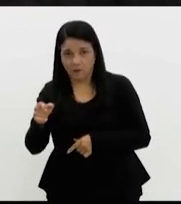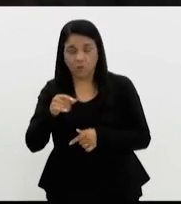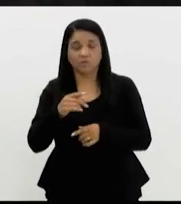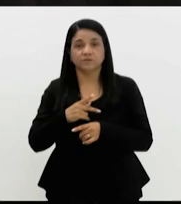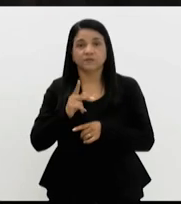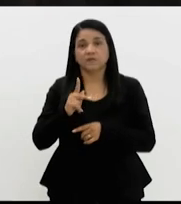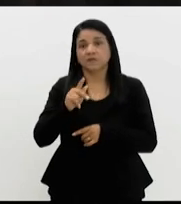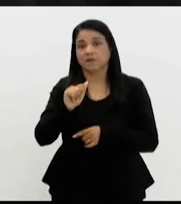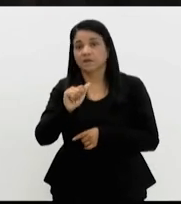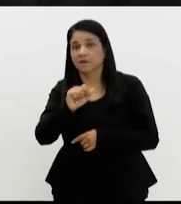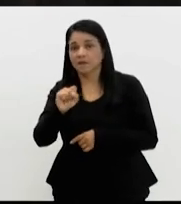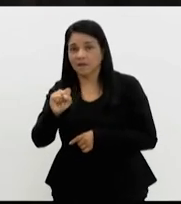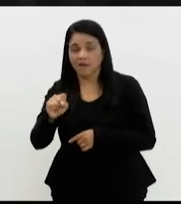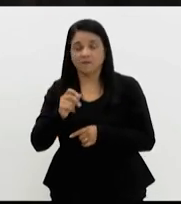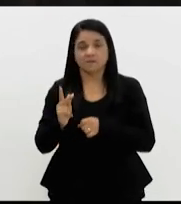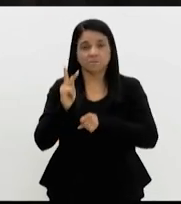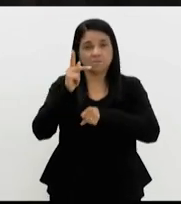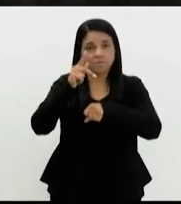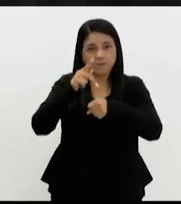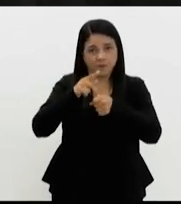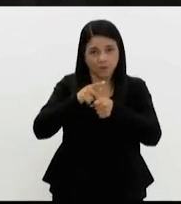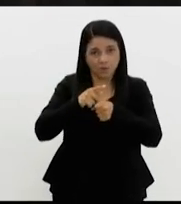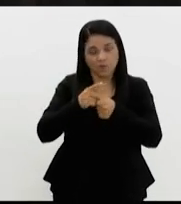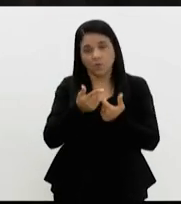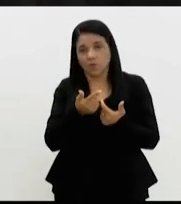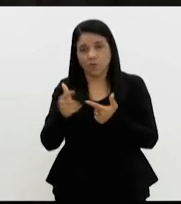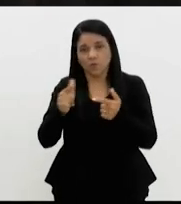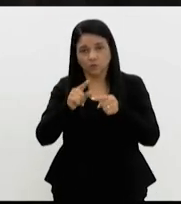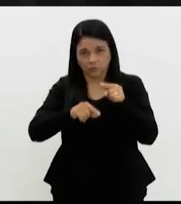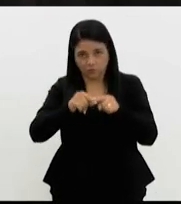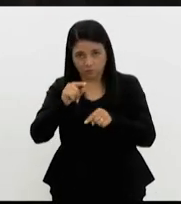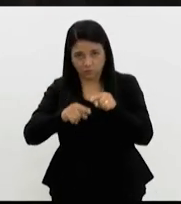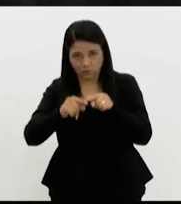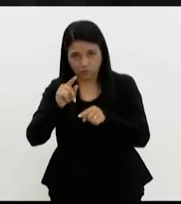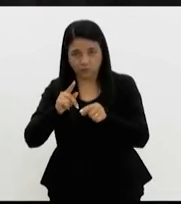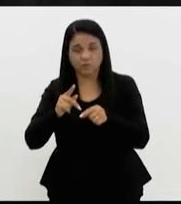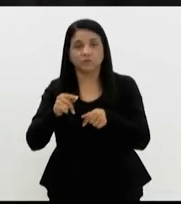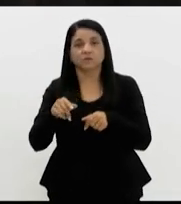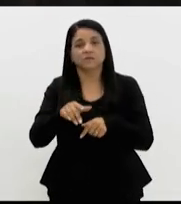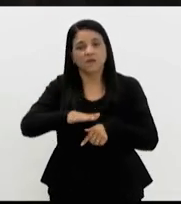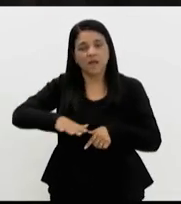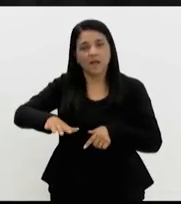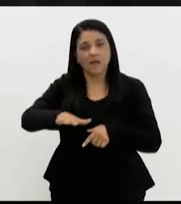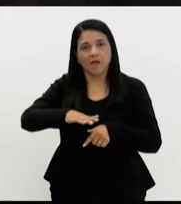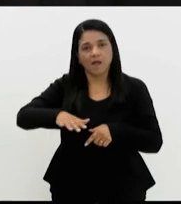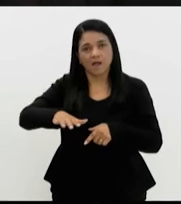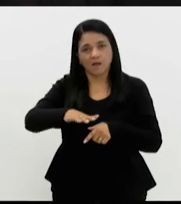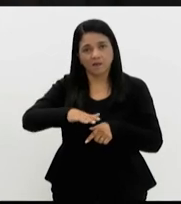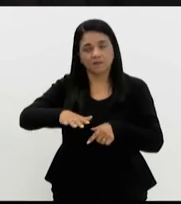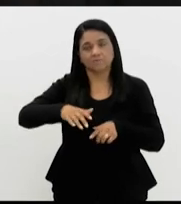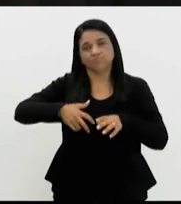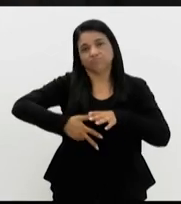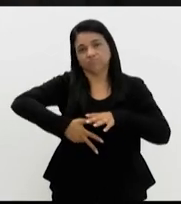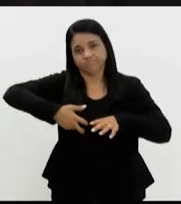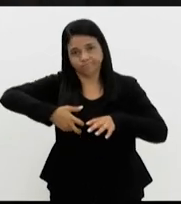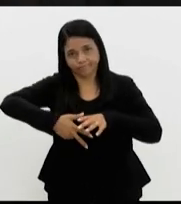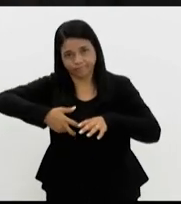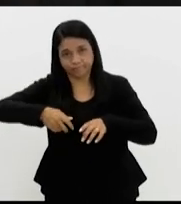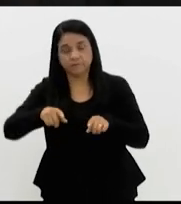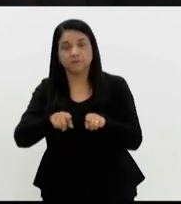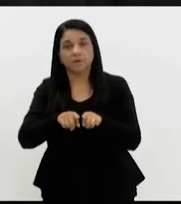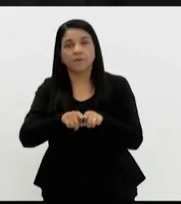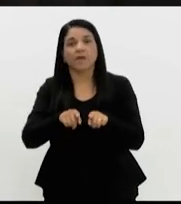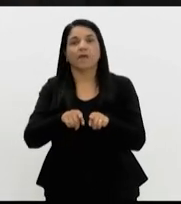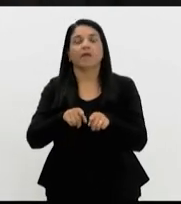natural e outros hidrocarbonetos fluidos provenientes das áreas de cessão onerosa, bem como